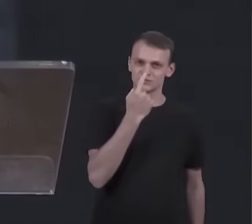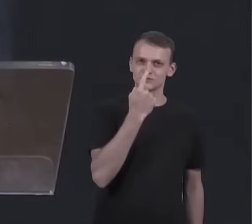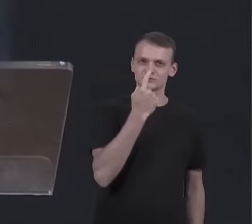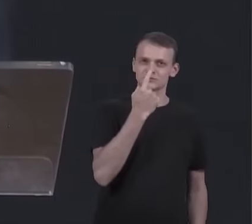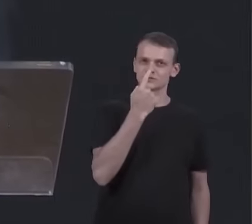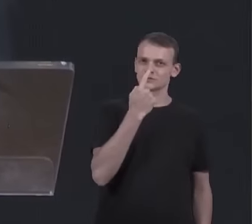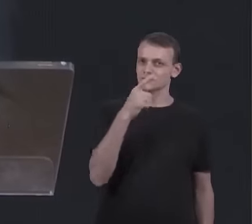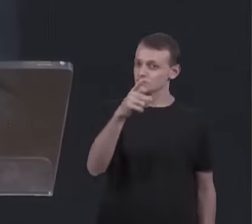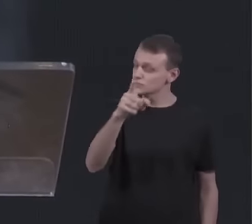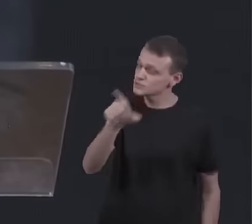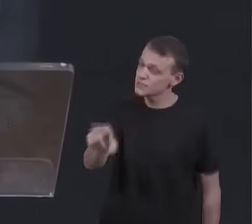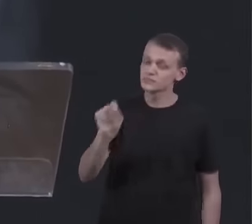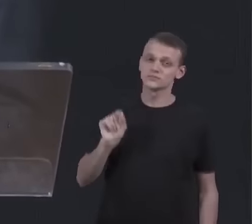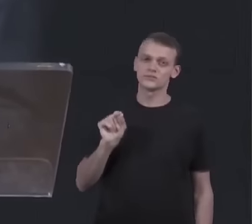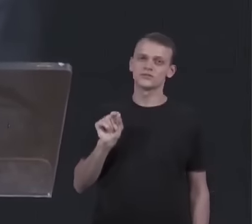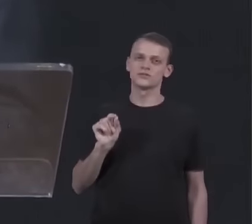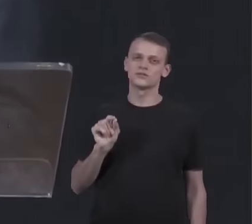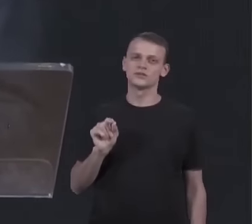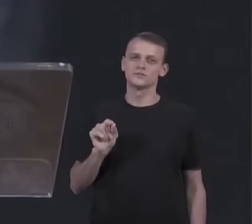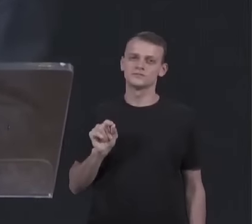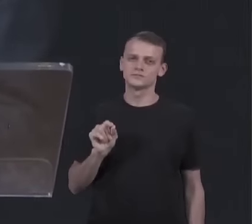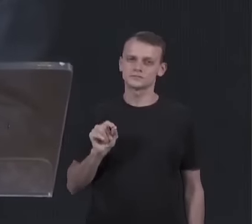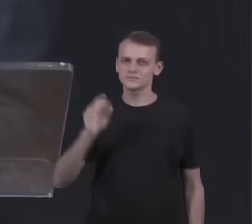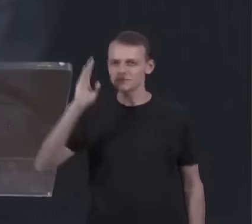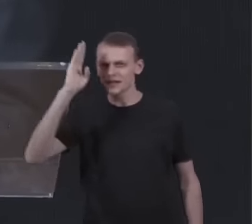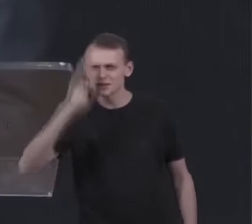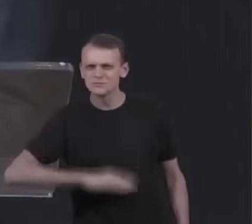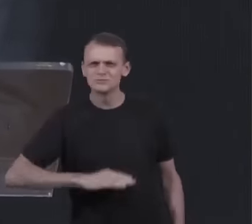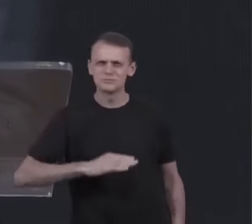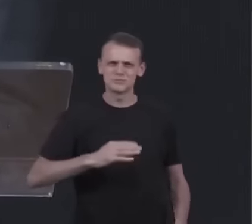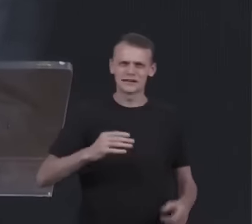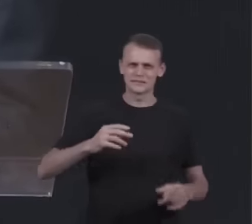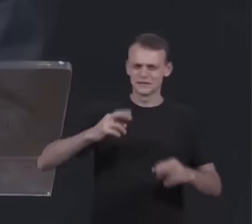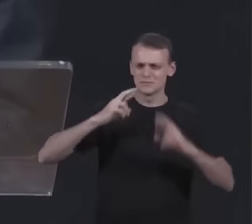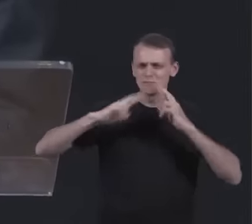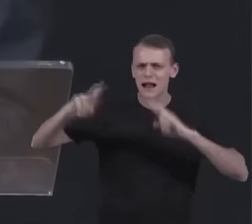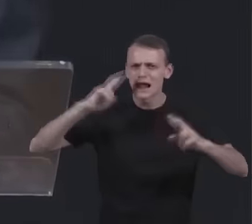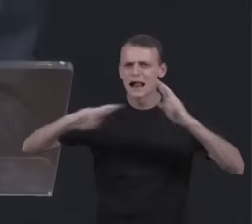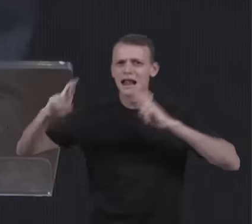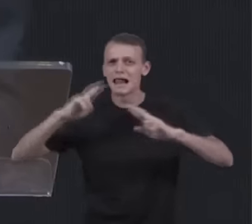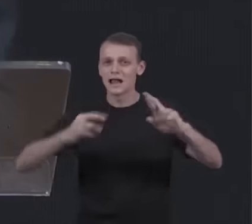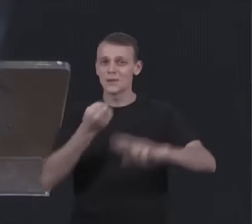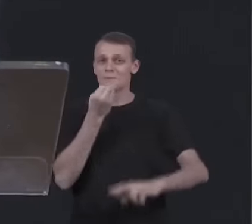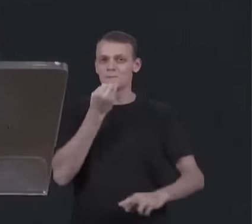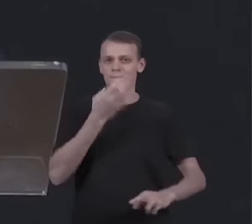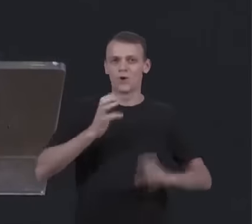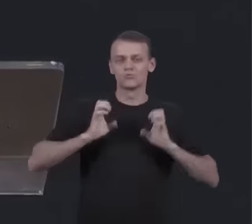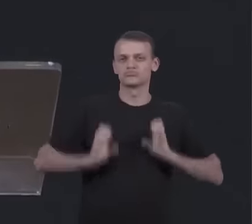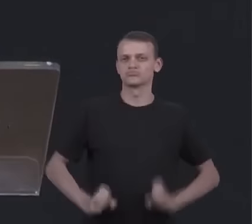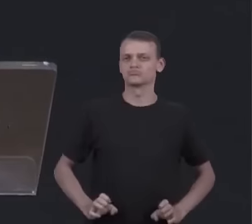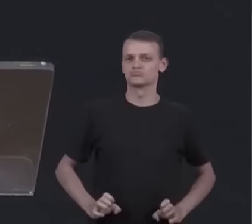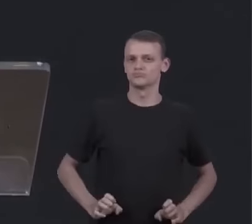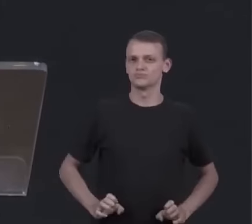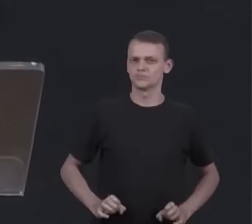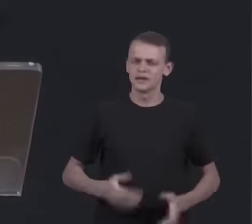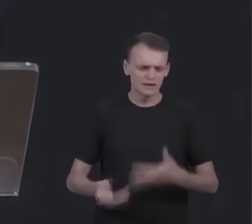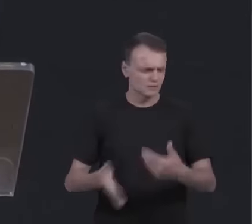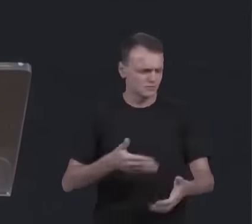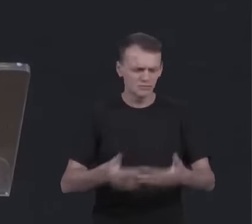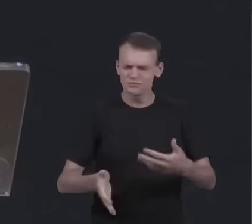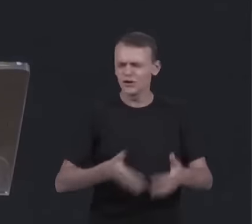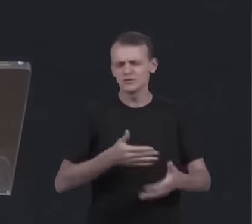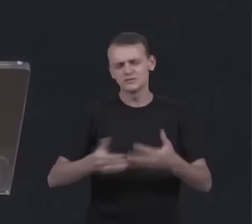deixe enganar, as más conversações corrompem os bons costumes. Em qualquer